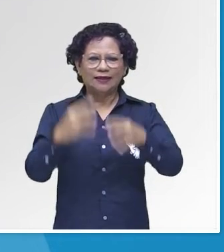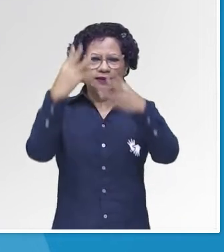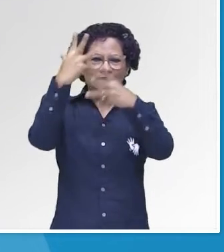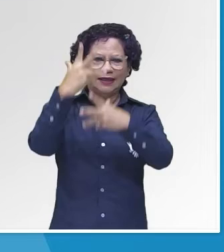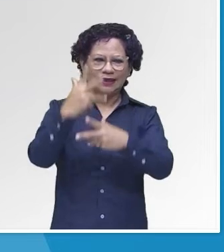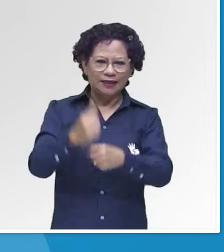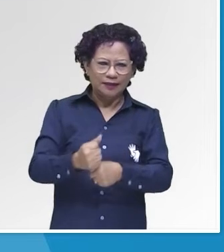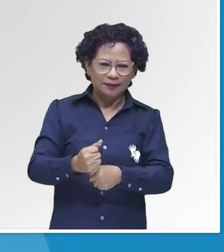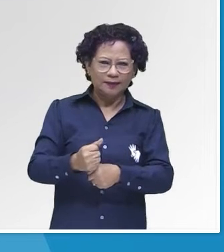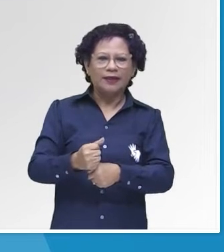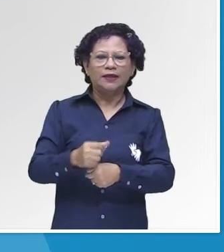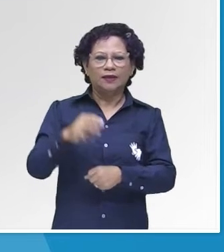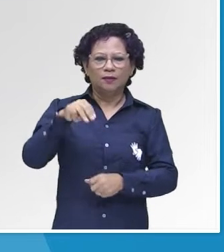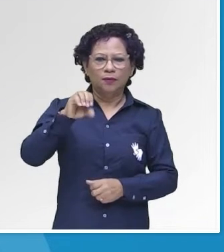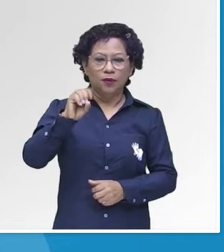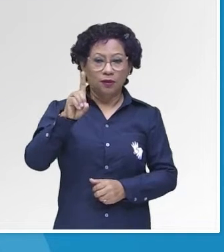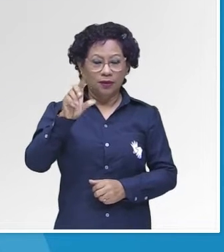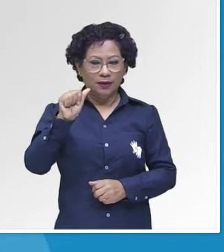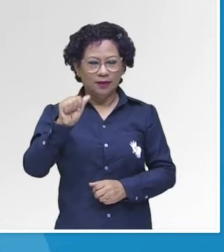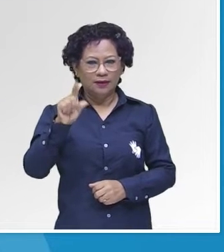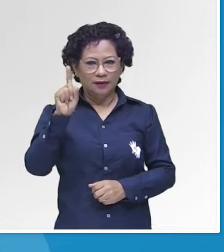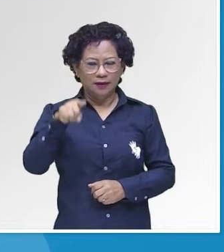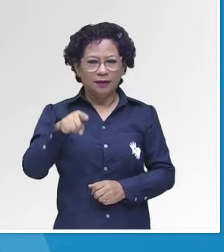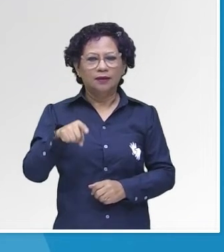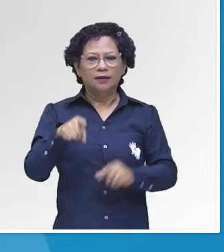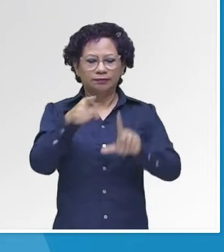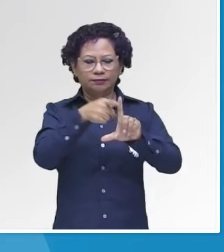e mediana.